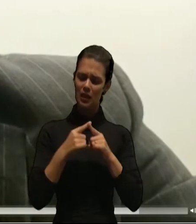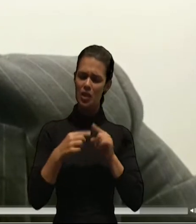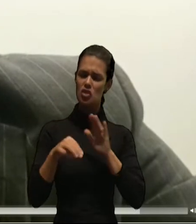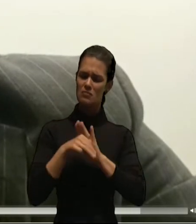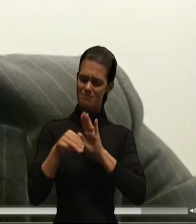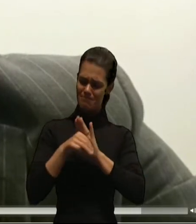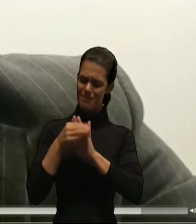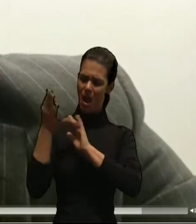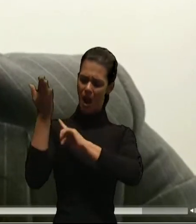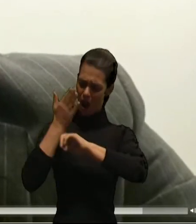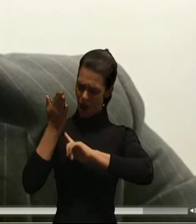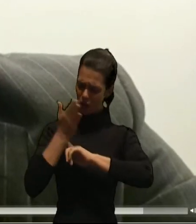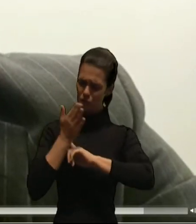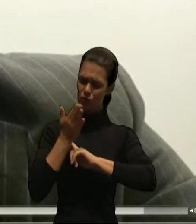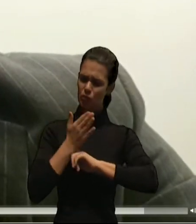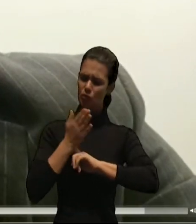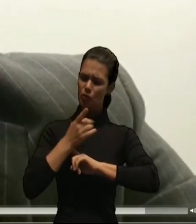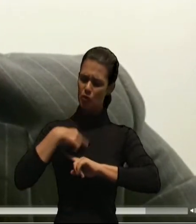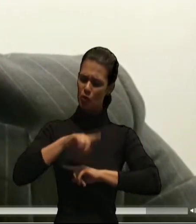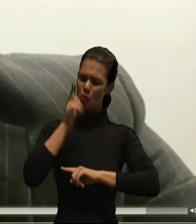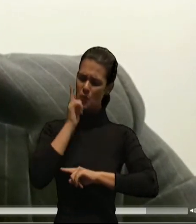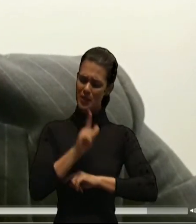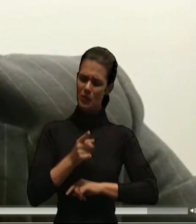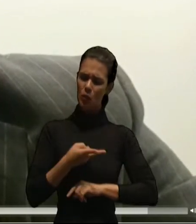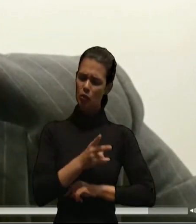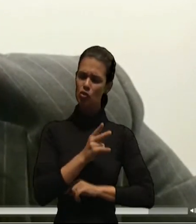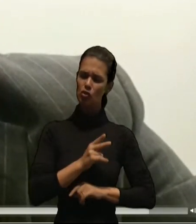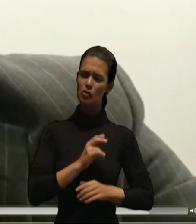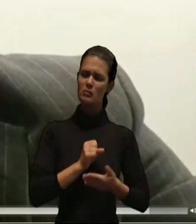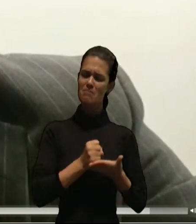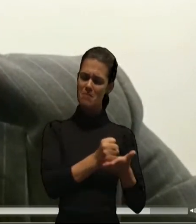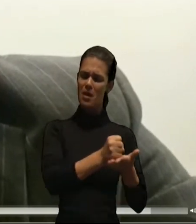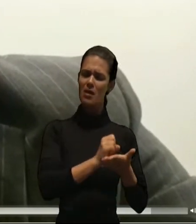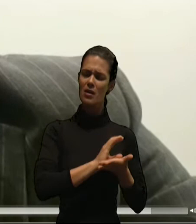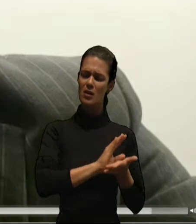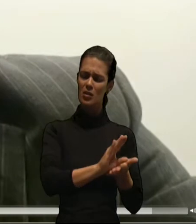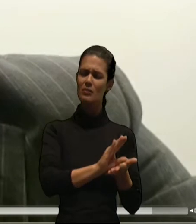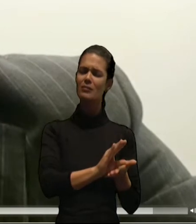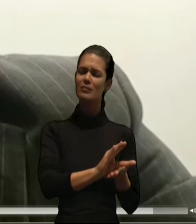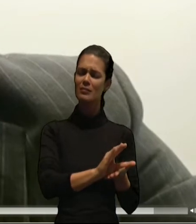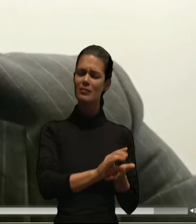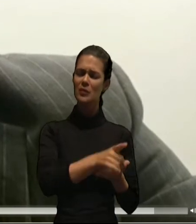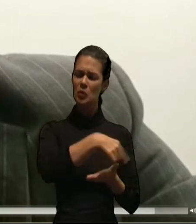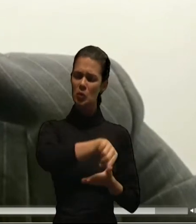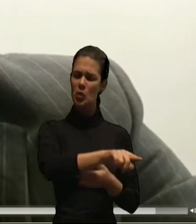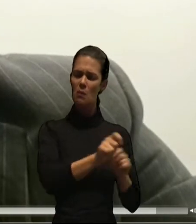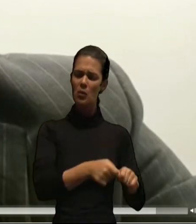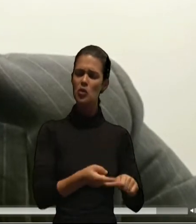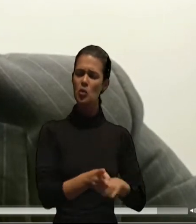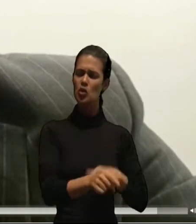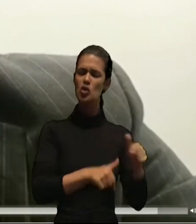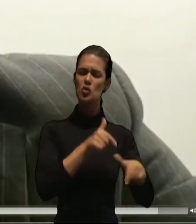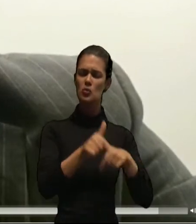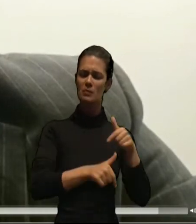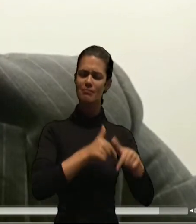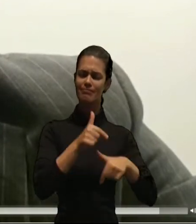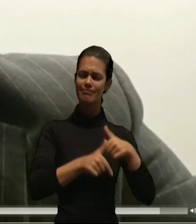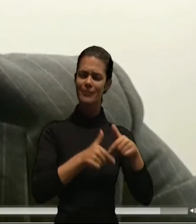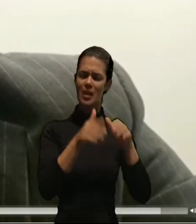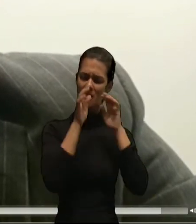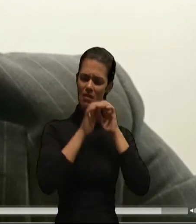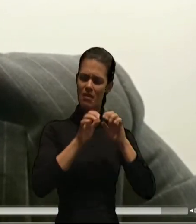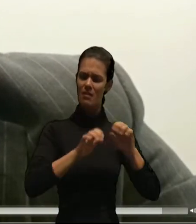aquele projeto para que continuemos, Senhor Deus, servindo ao Senhor todo o tempo de nossas